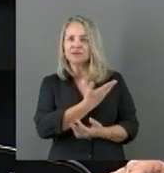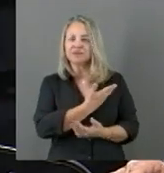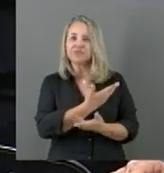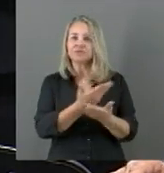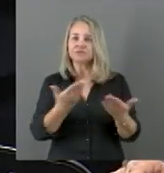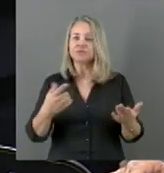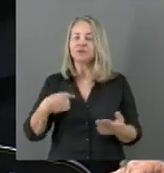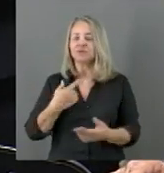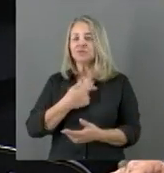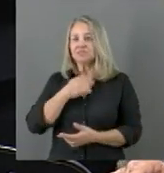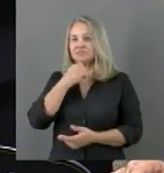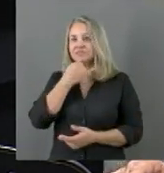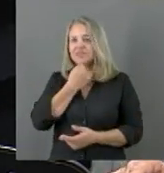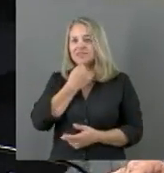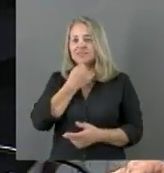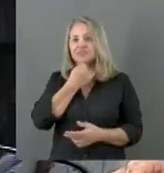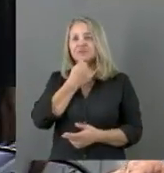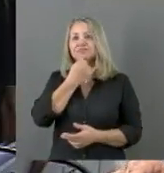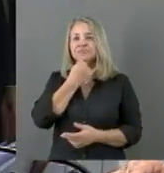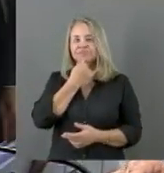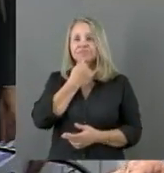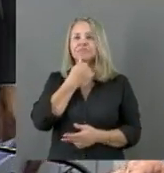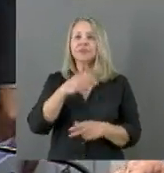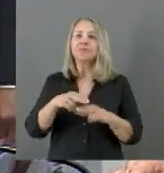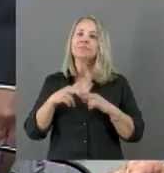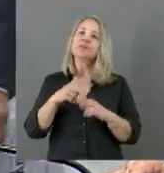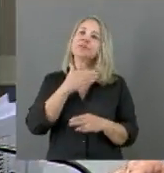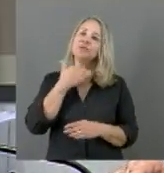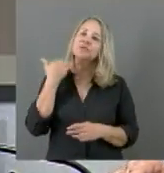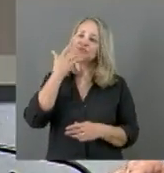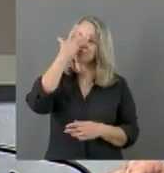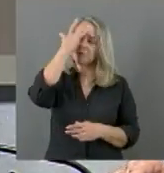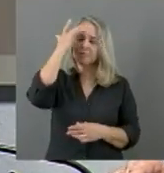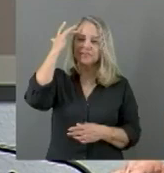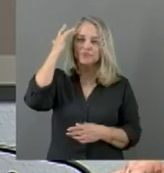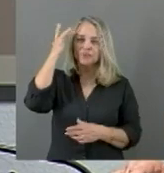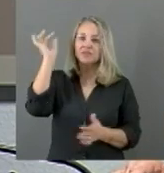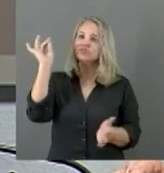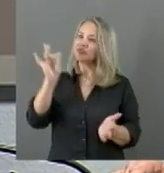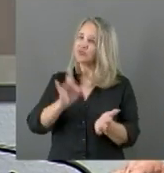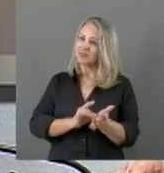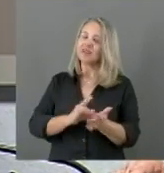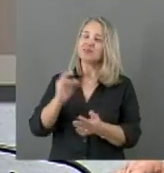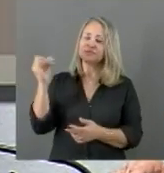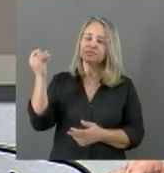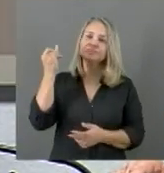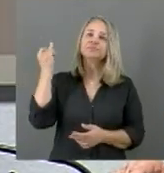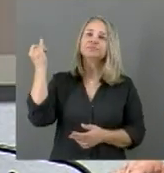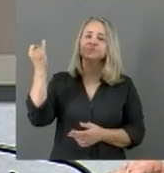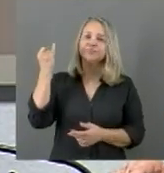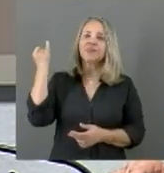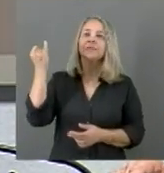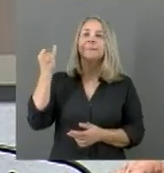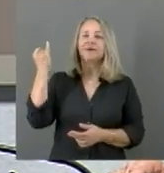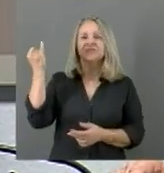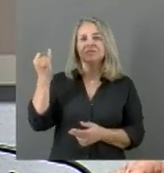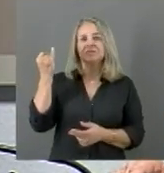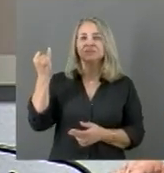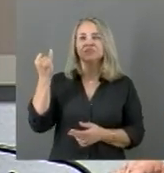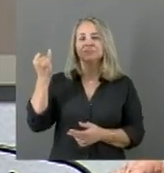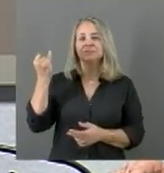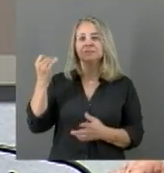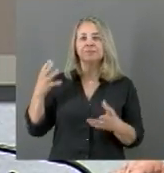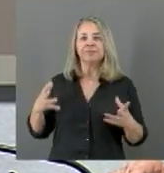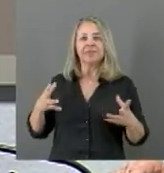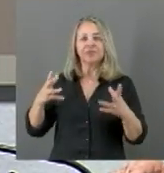nosso pesar e o nosso lamento pela morte de uma pessoa realmente muito importante para